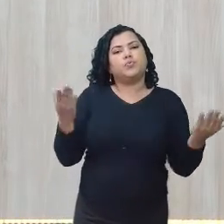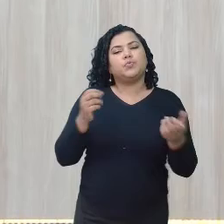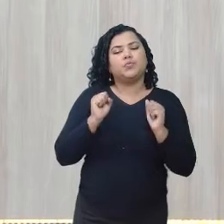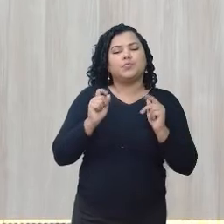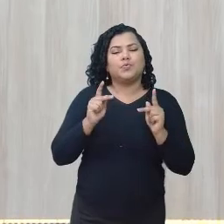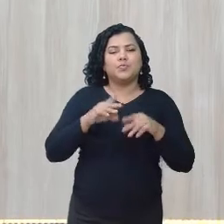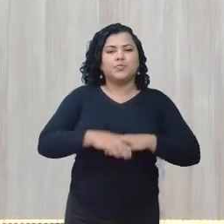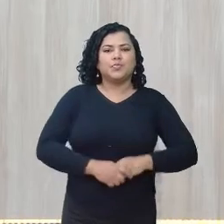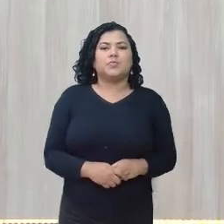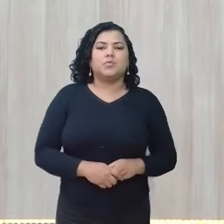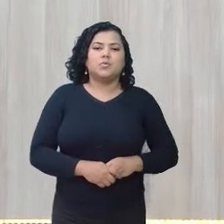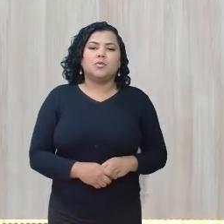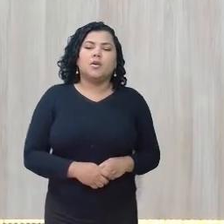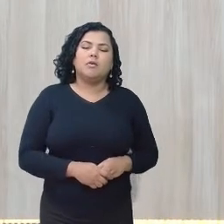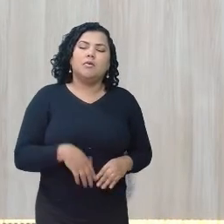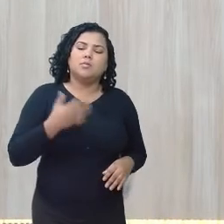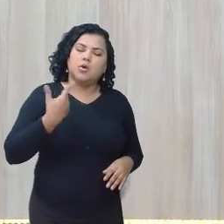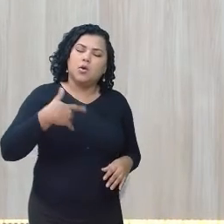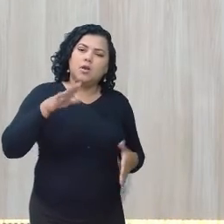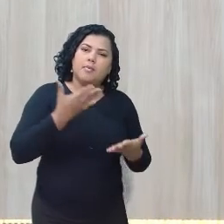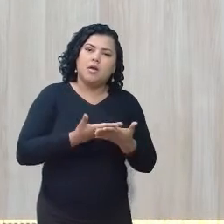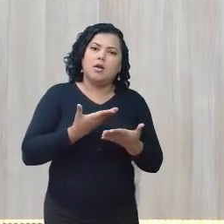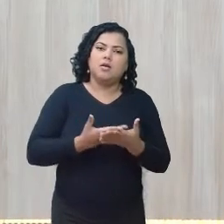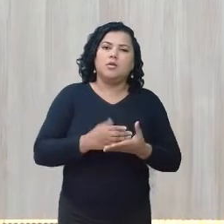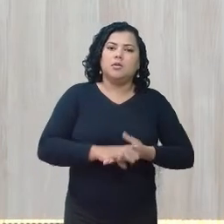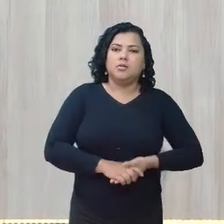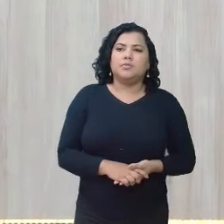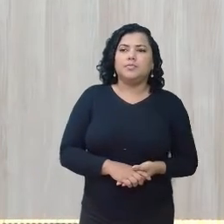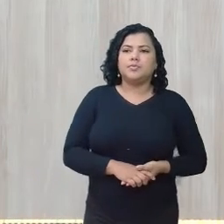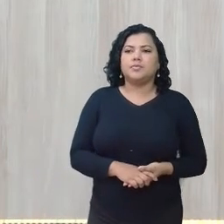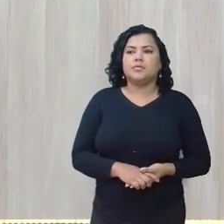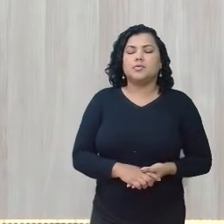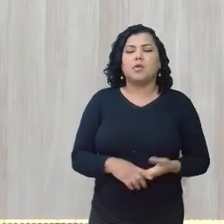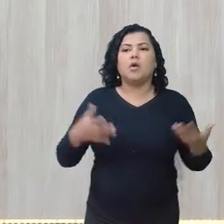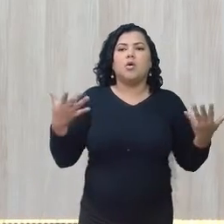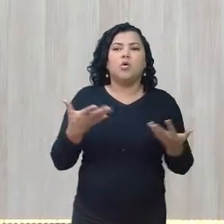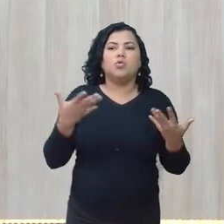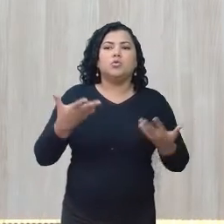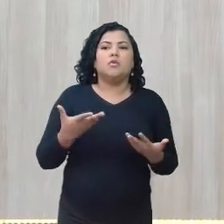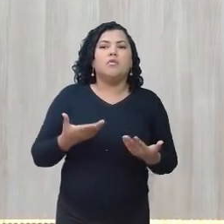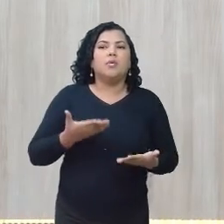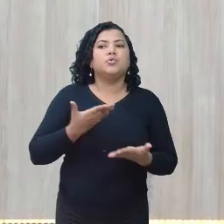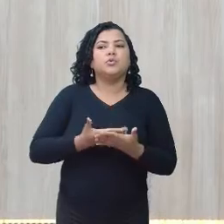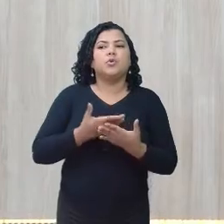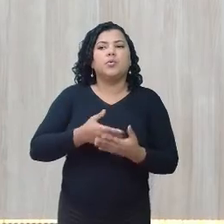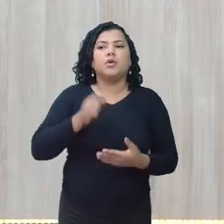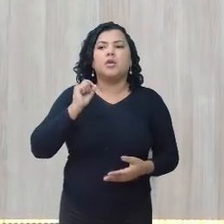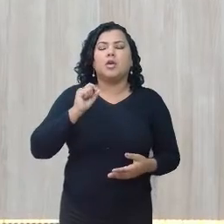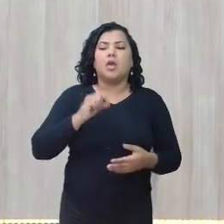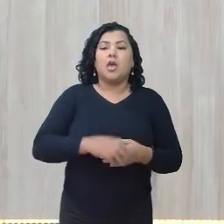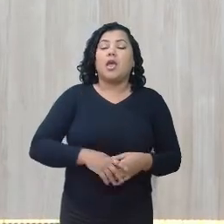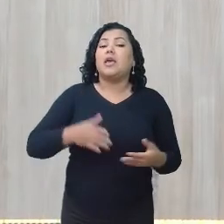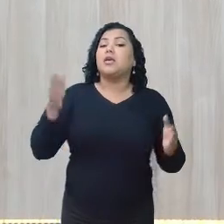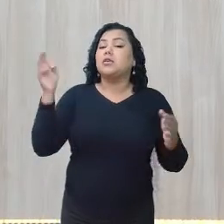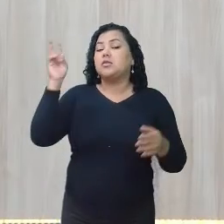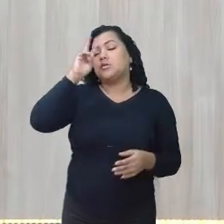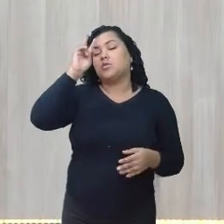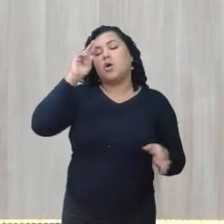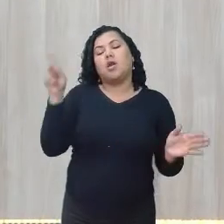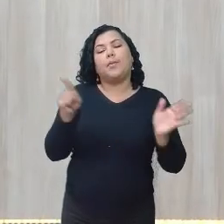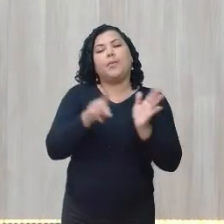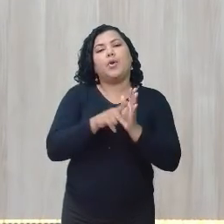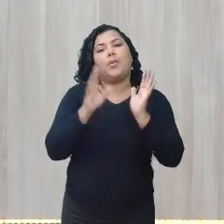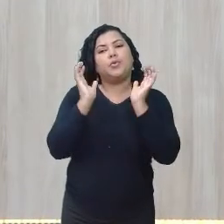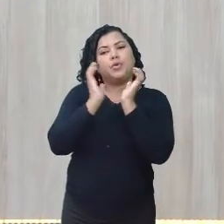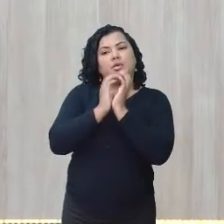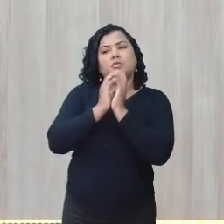isso. No mais, vamos para a nossa aula de hoje. Né? Então, hoje nós vamos trabalhar aqui mais uma aula de História do Recife e